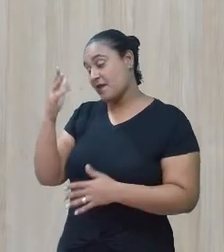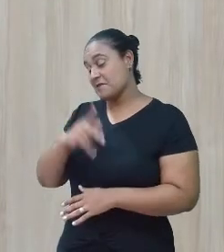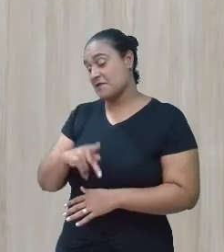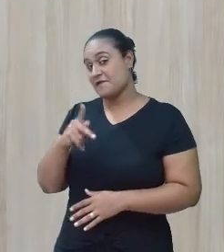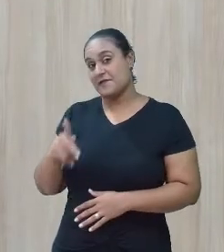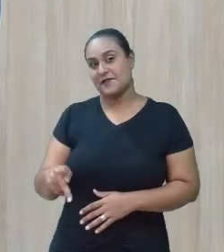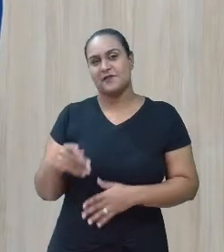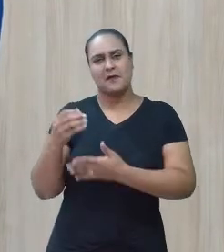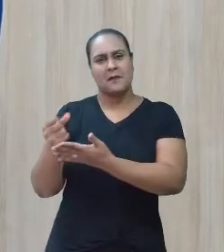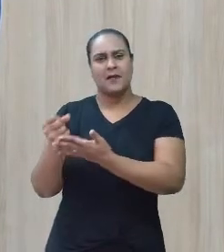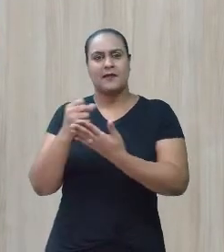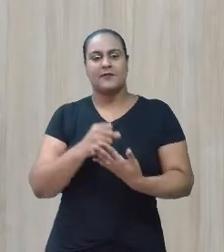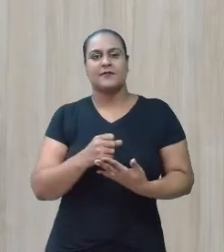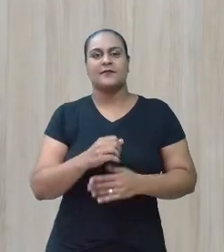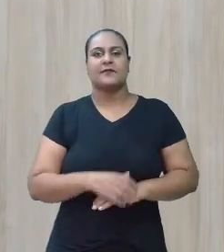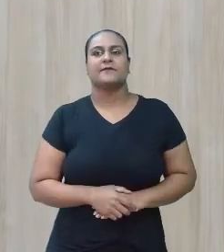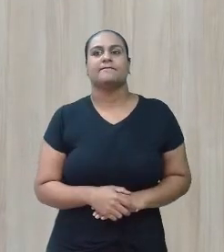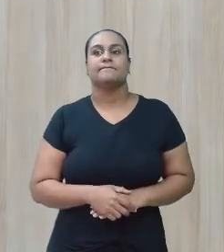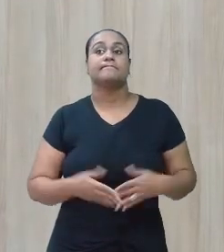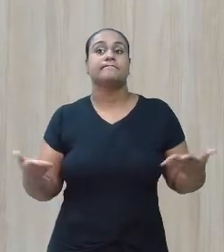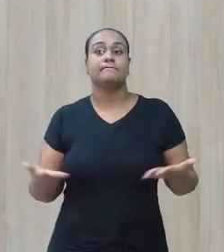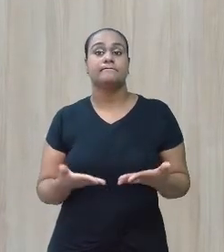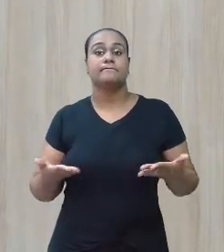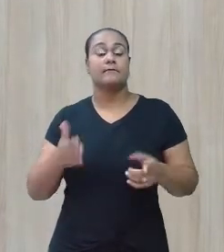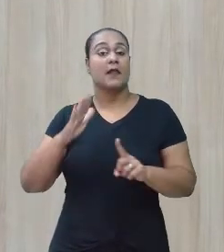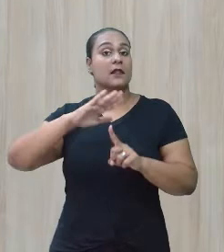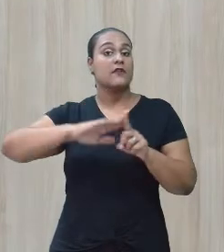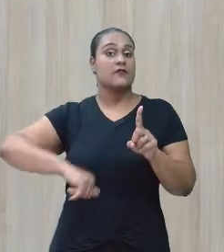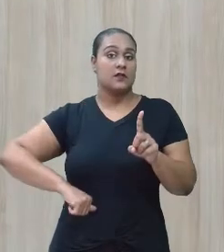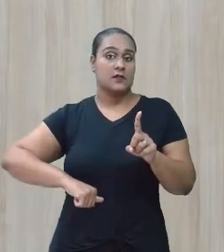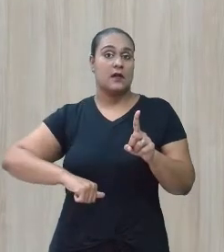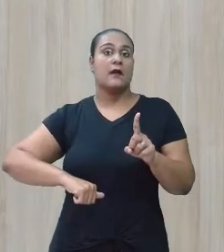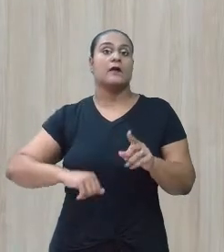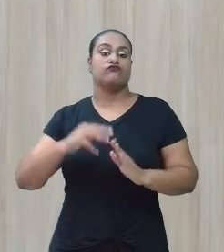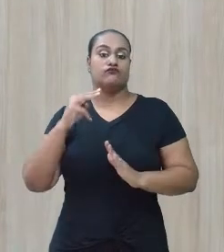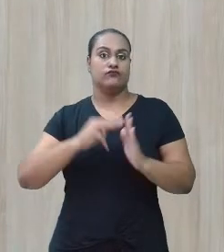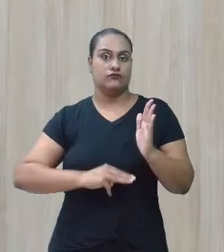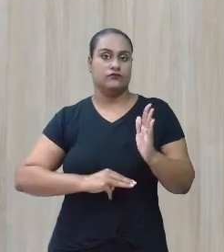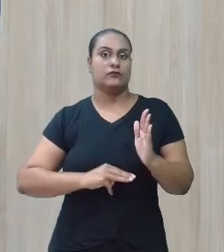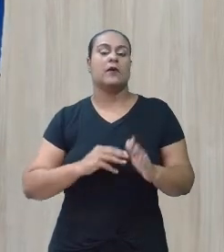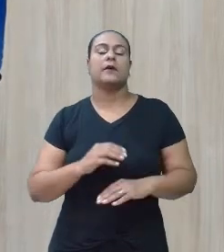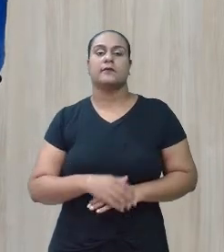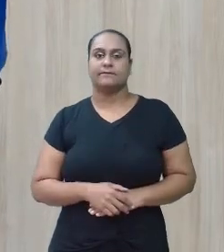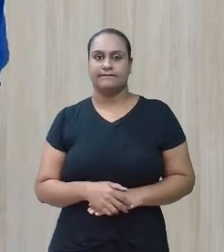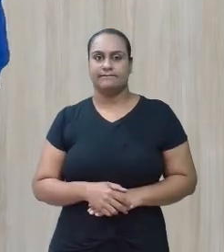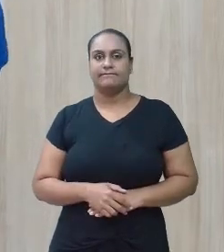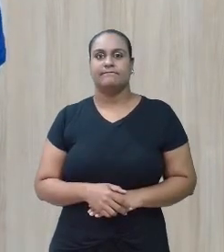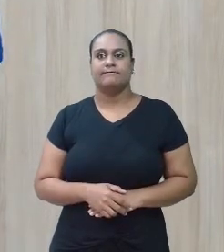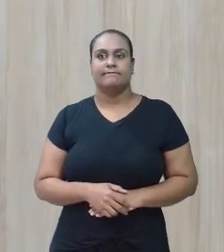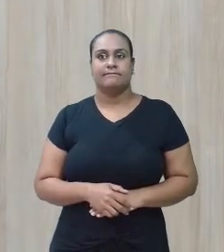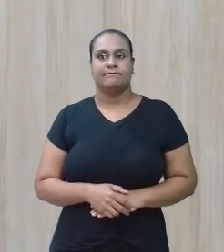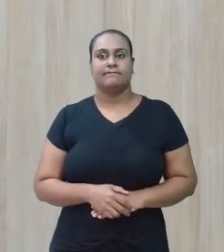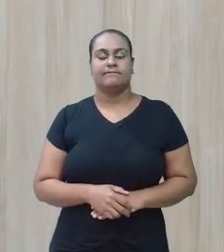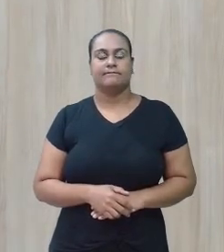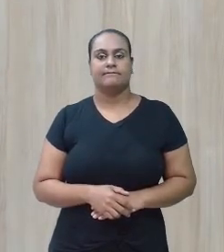professora, pela linda contribuição. E agora vamos ver a desvantagem desse método, né, do anticoncepcional injetável. Ele pode